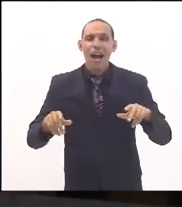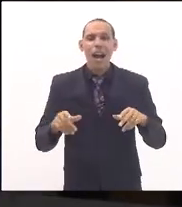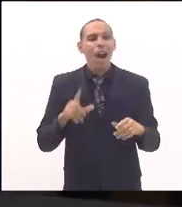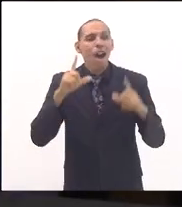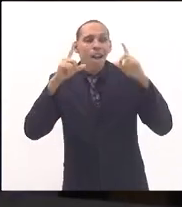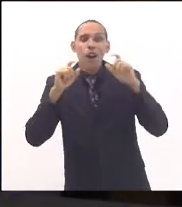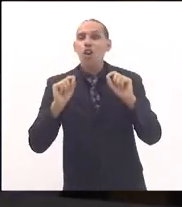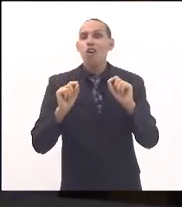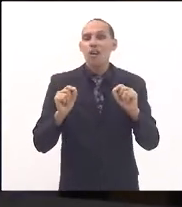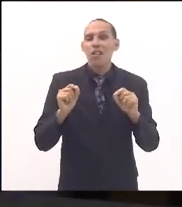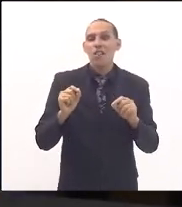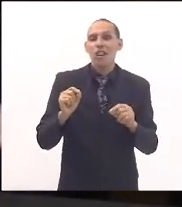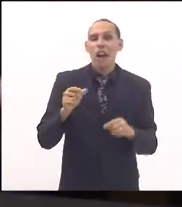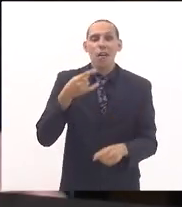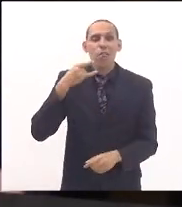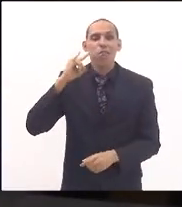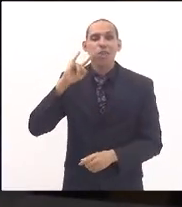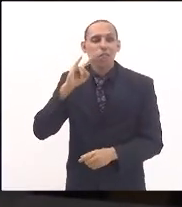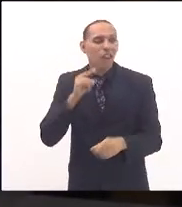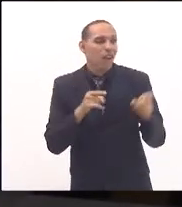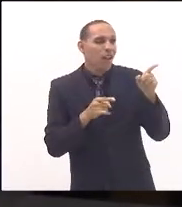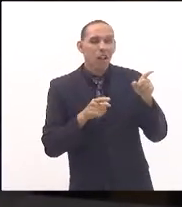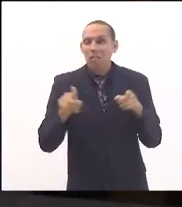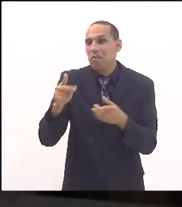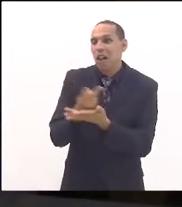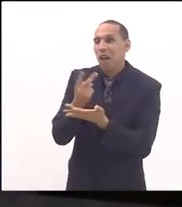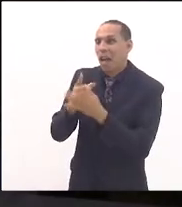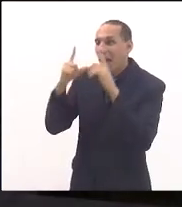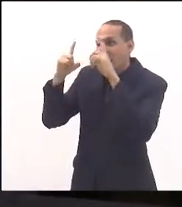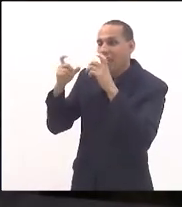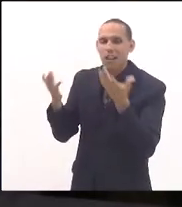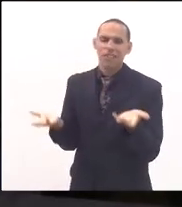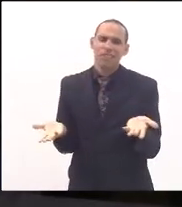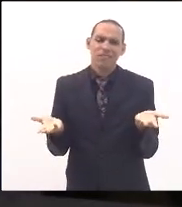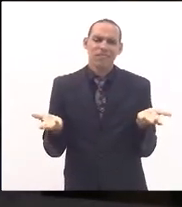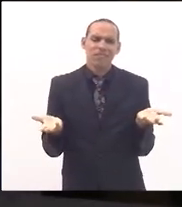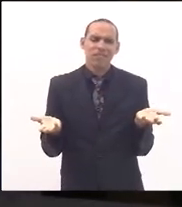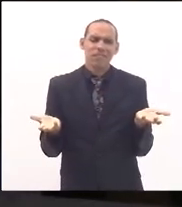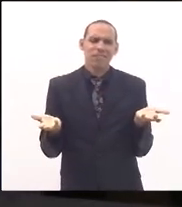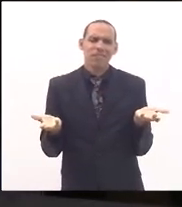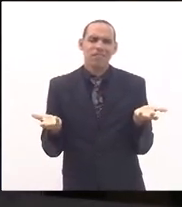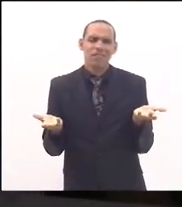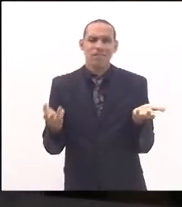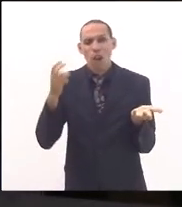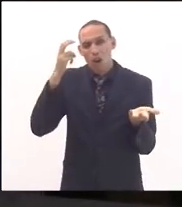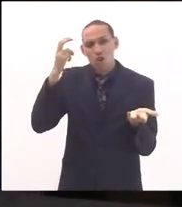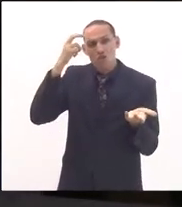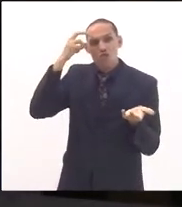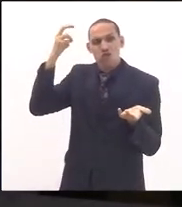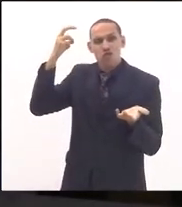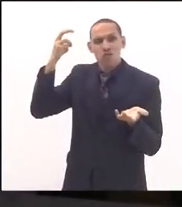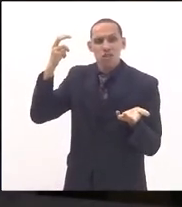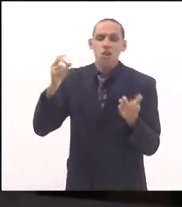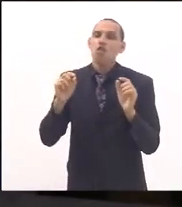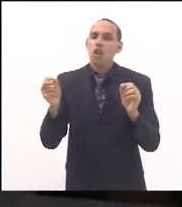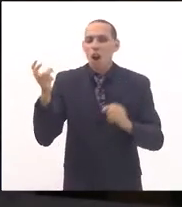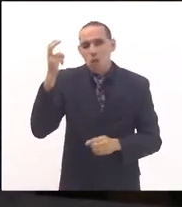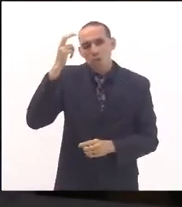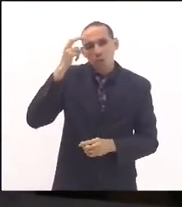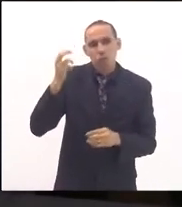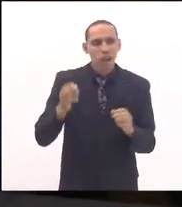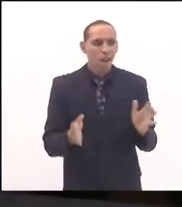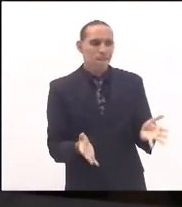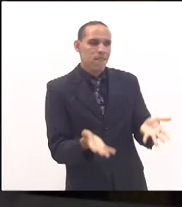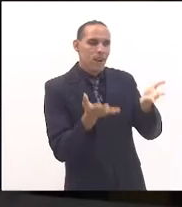na mão outro é porque errou o outro que fez aquilo mas não temos essa cultura de e já os